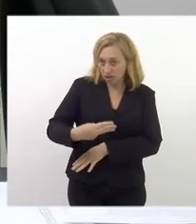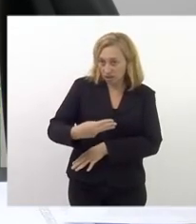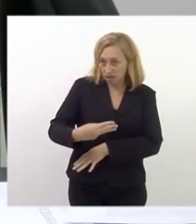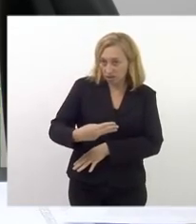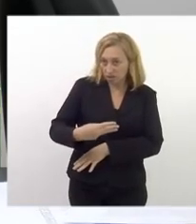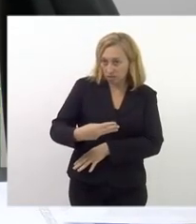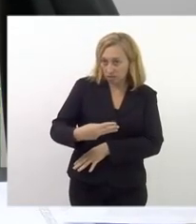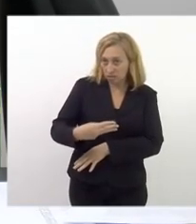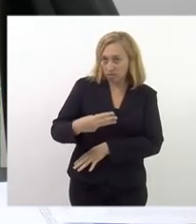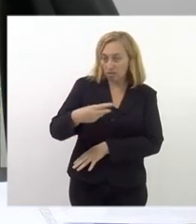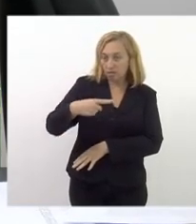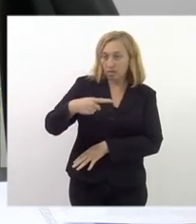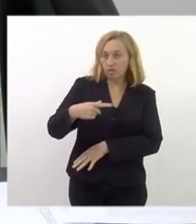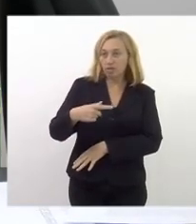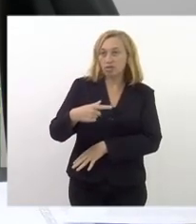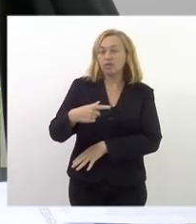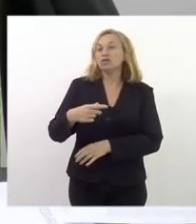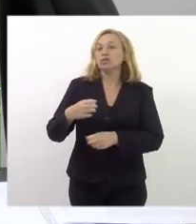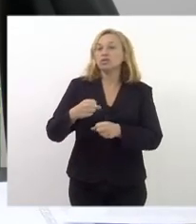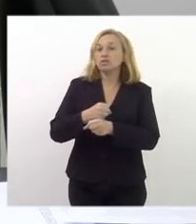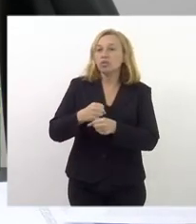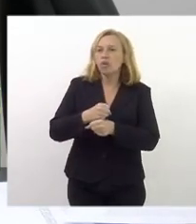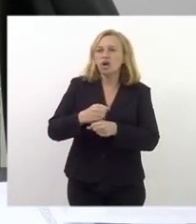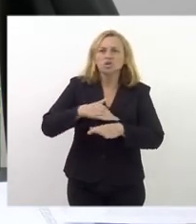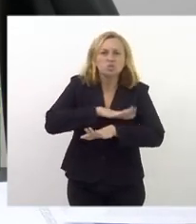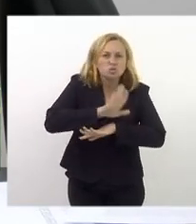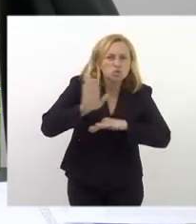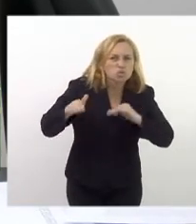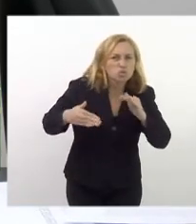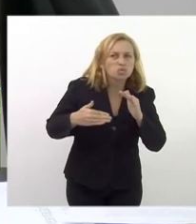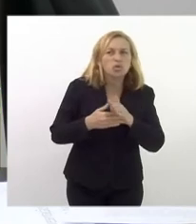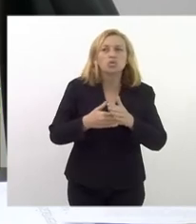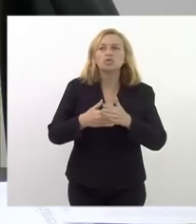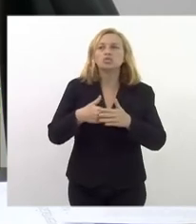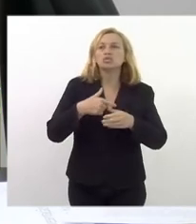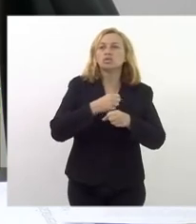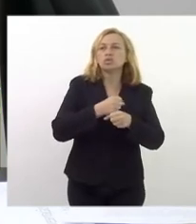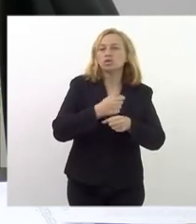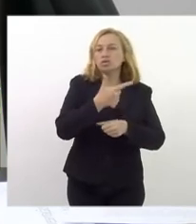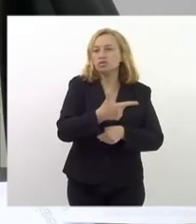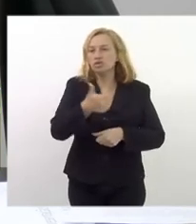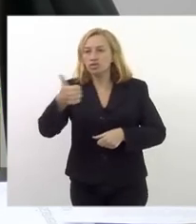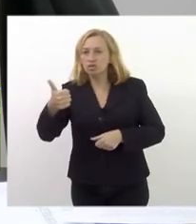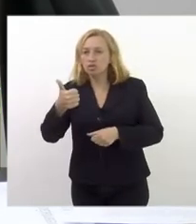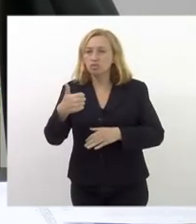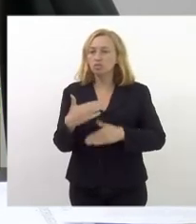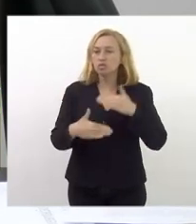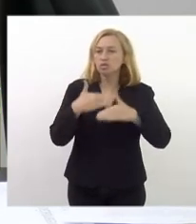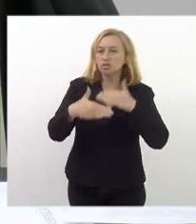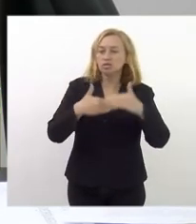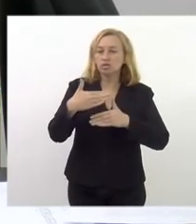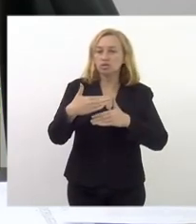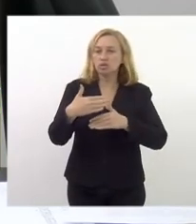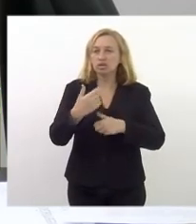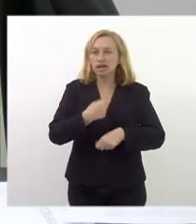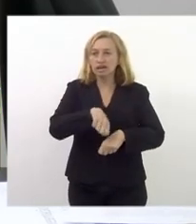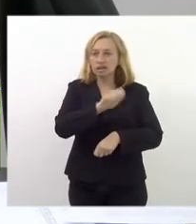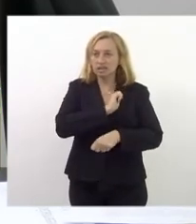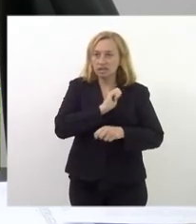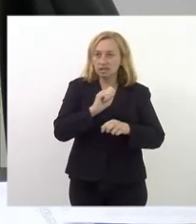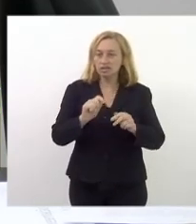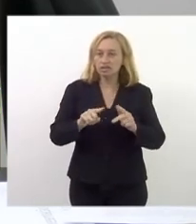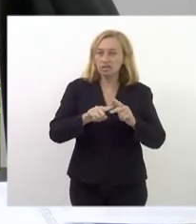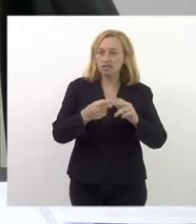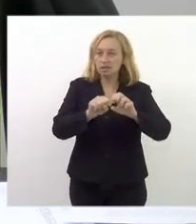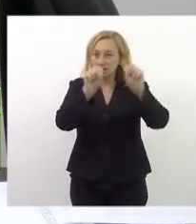21, isto é, é o ano inteiro de 2021, do desempenho da receita e